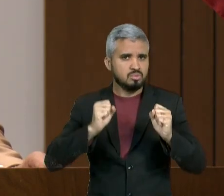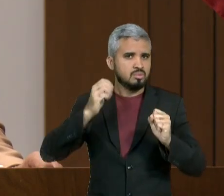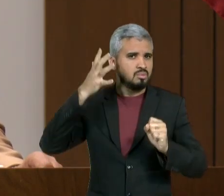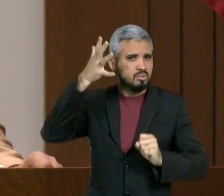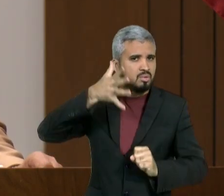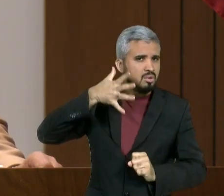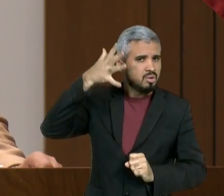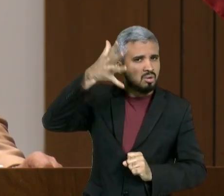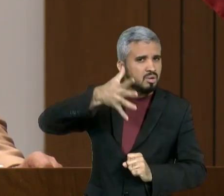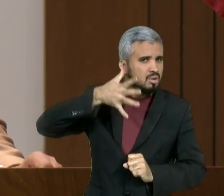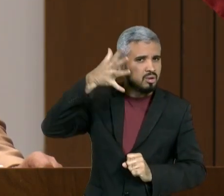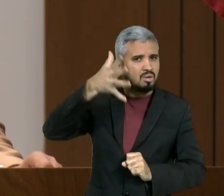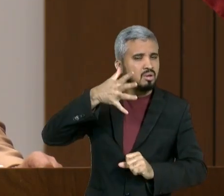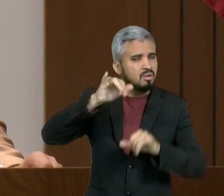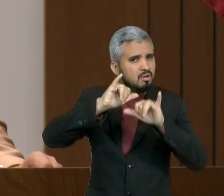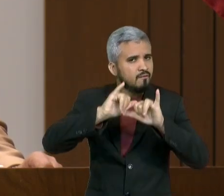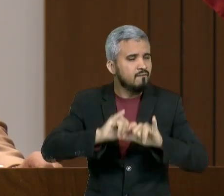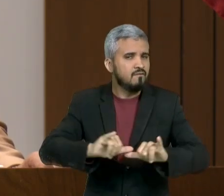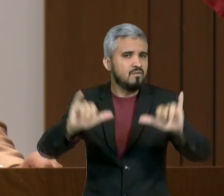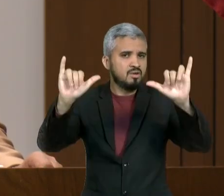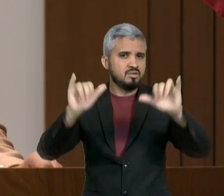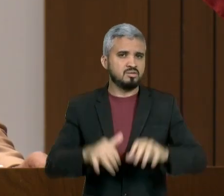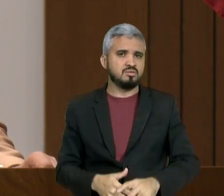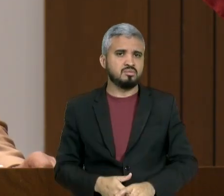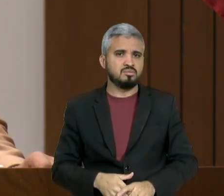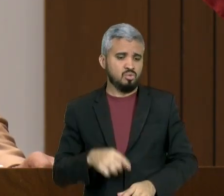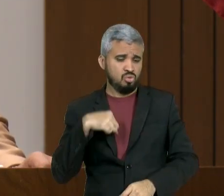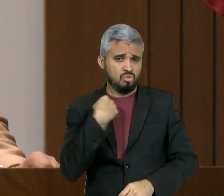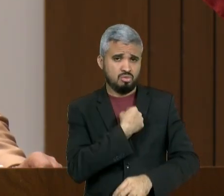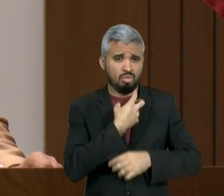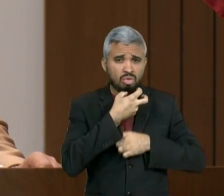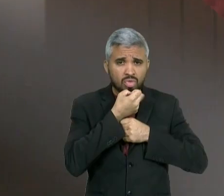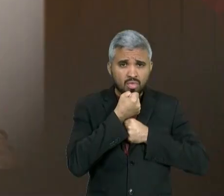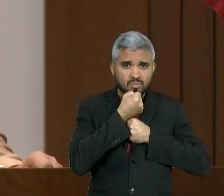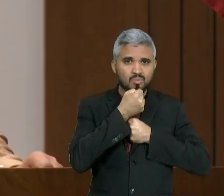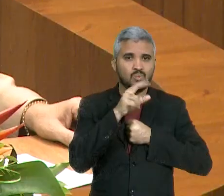e declarar que não nos calarão.